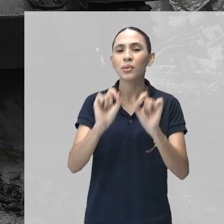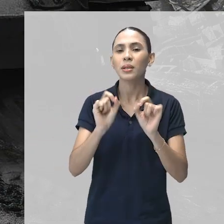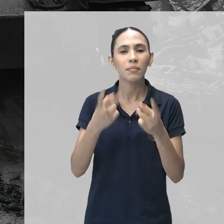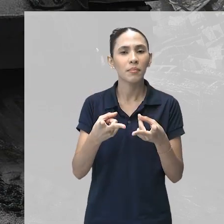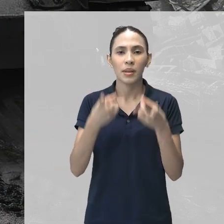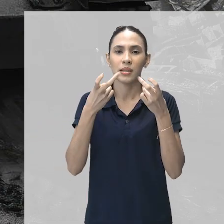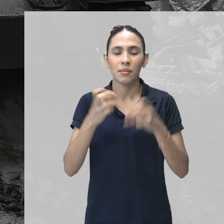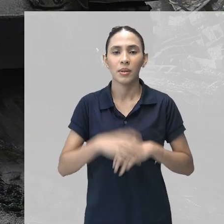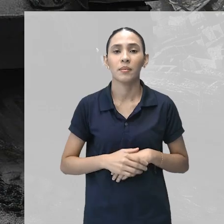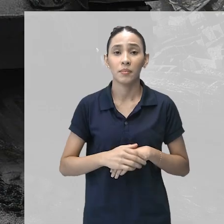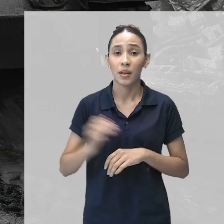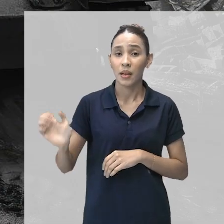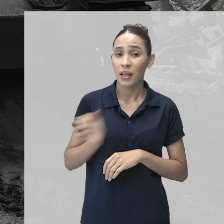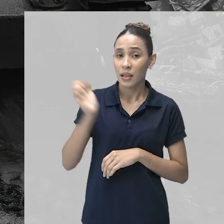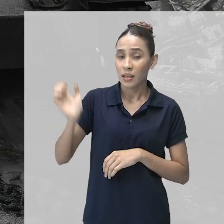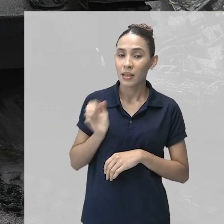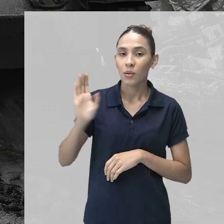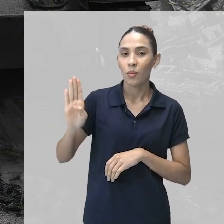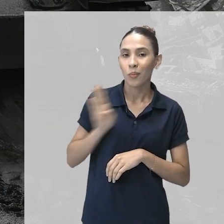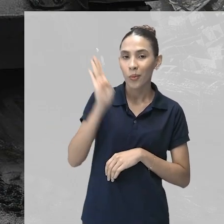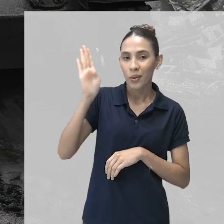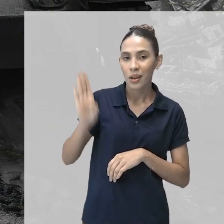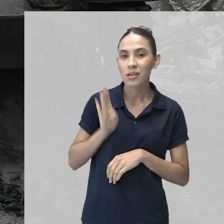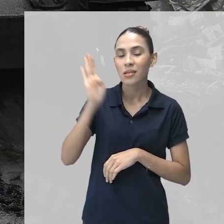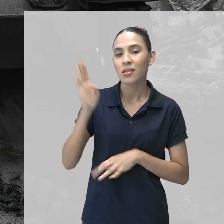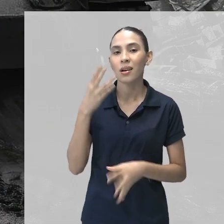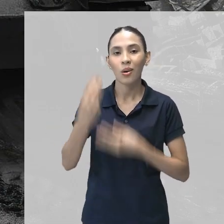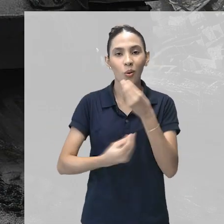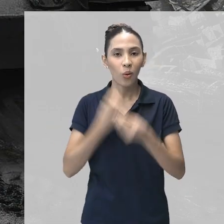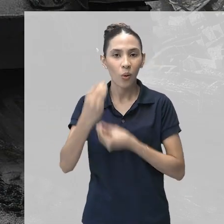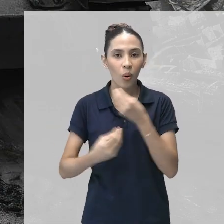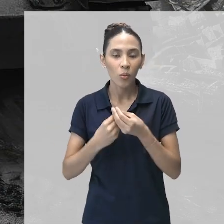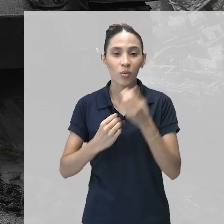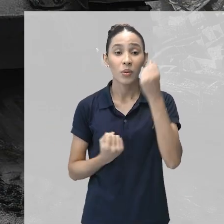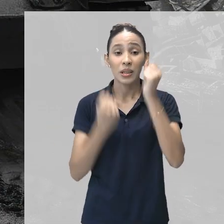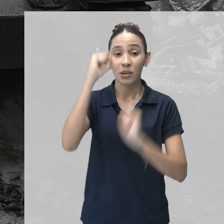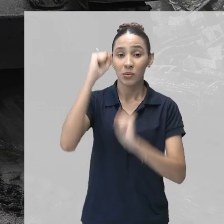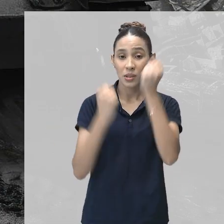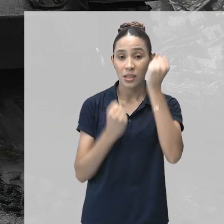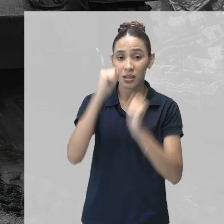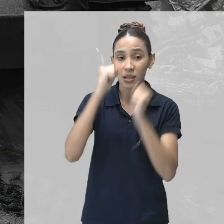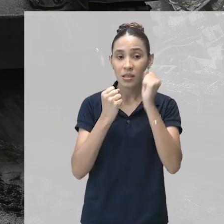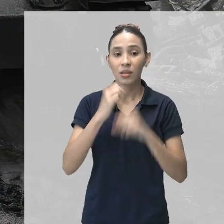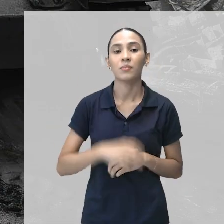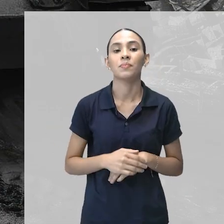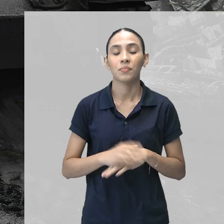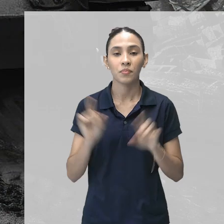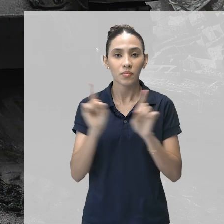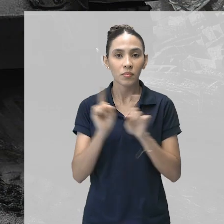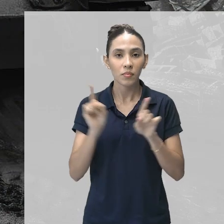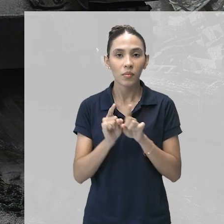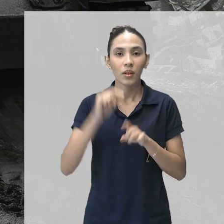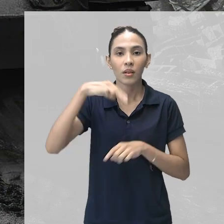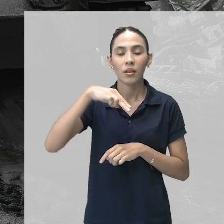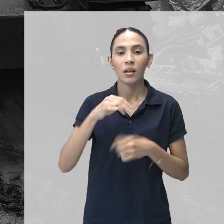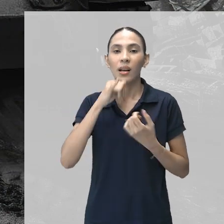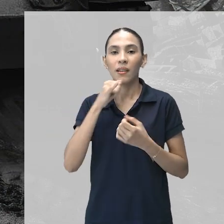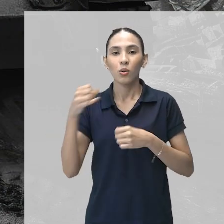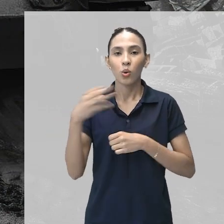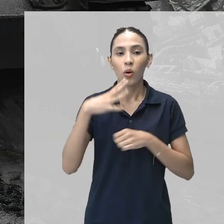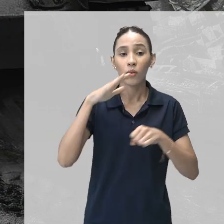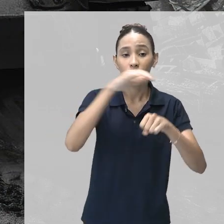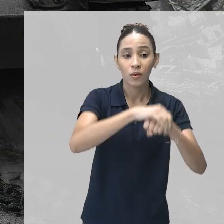observar? Enriquecimento da burguesia através da industrialização, certo? Através ali do